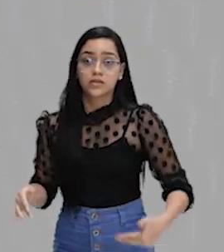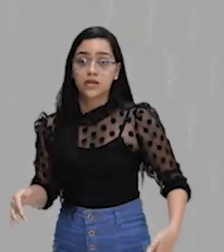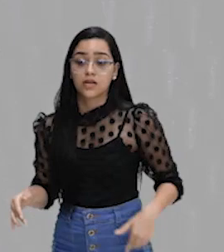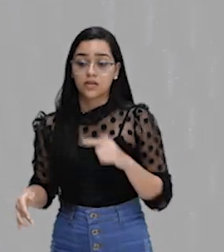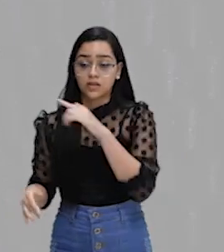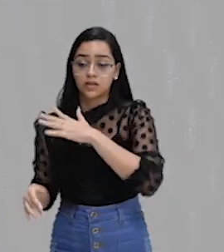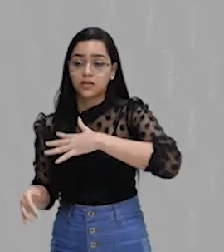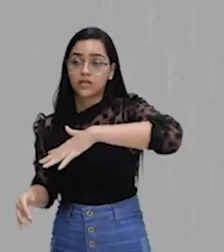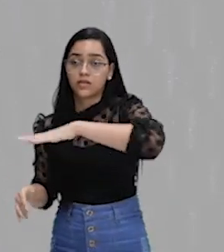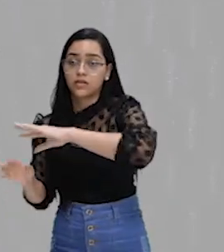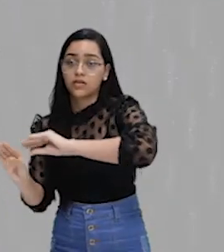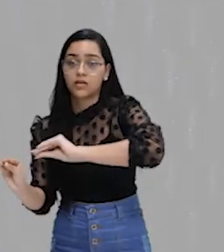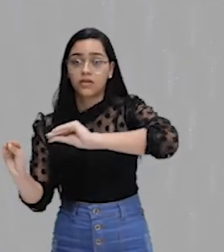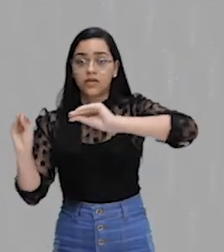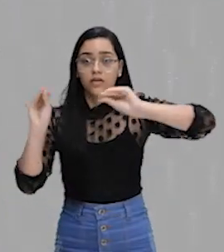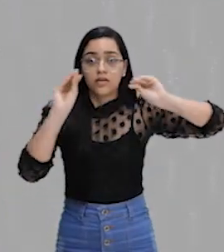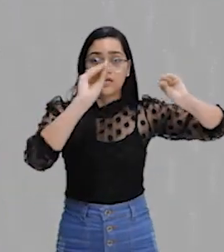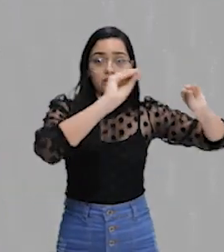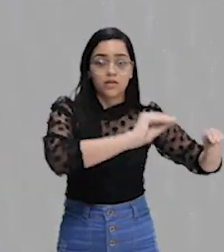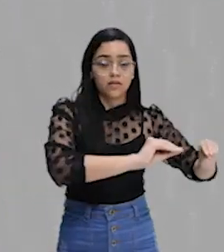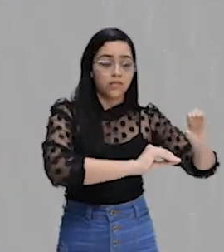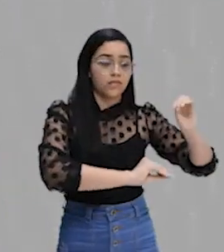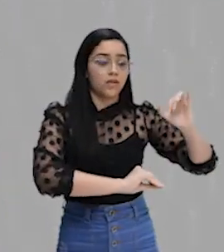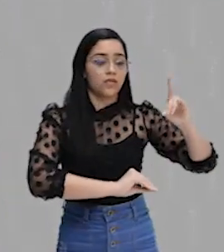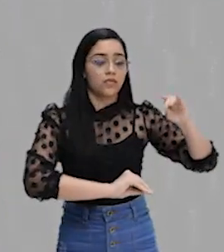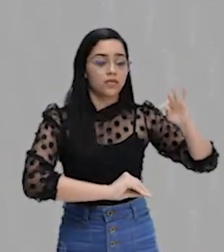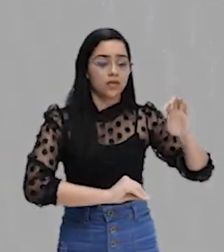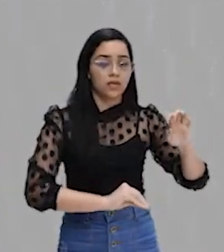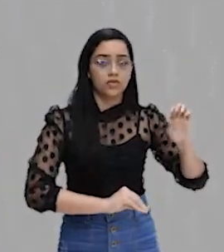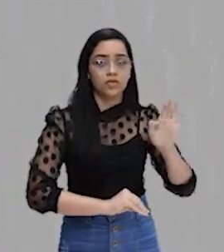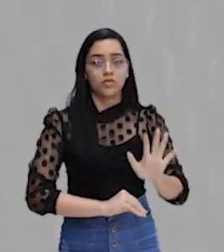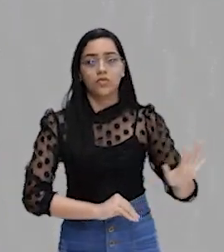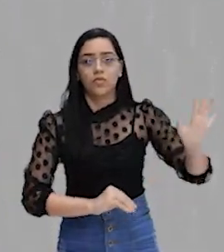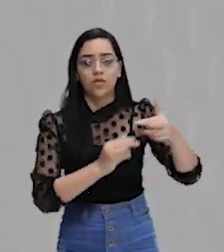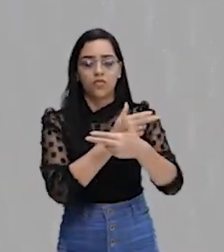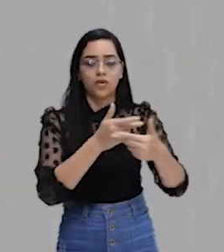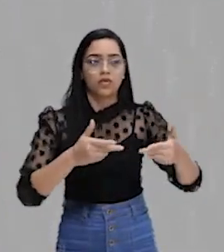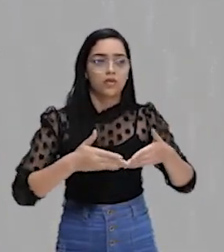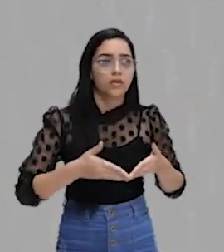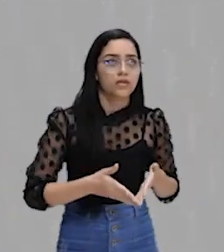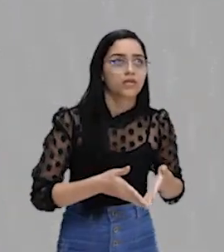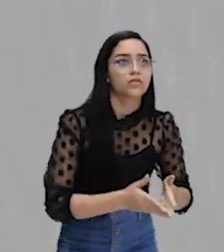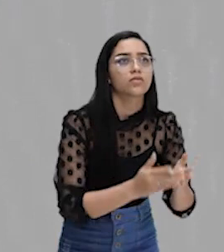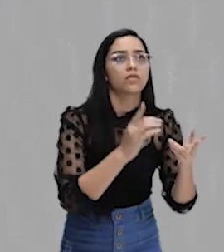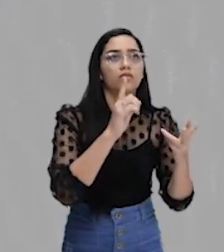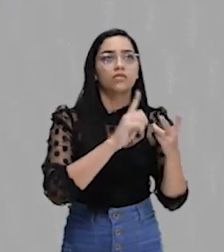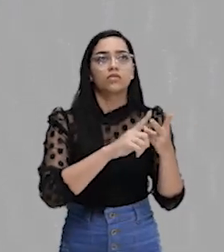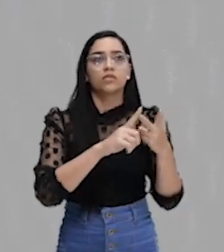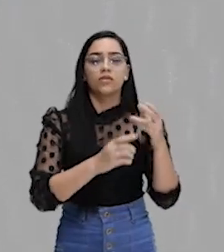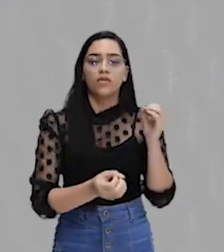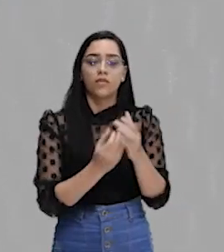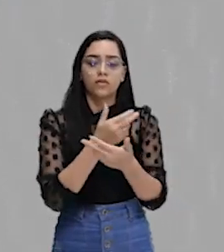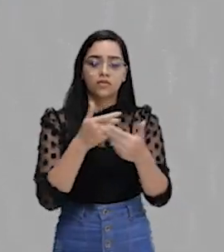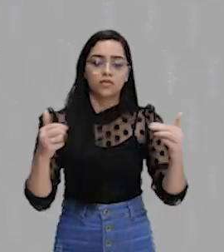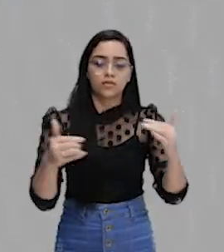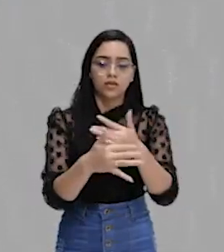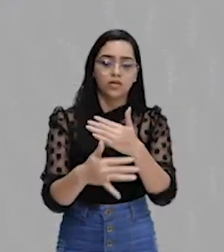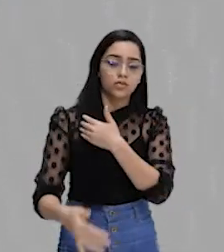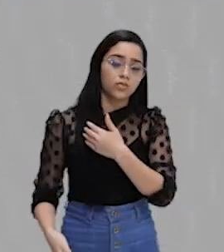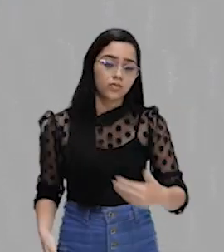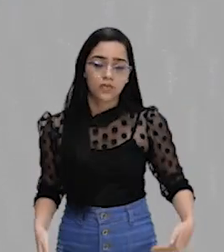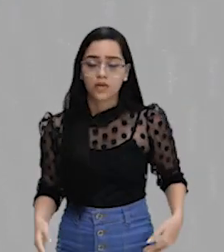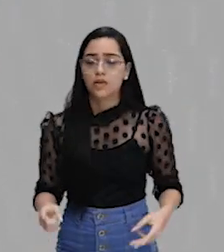da Península Itálica para o Ocidente Europeu, por conta das grandes navegações, por conta da formação dos estados modernos,